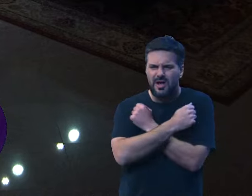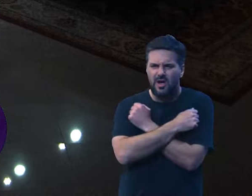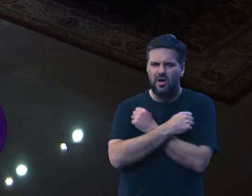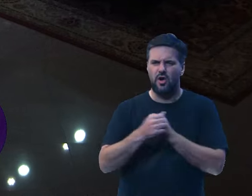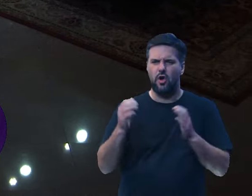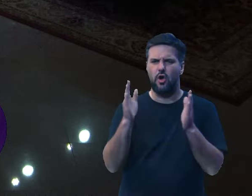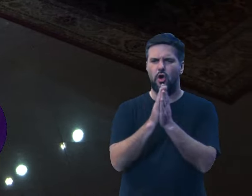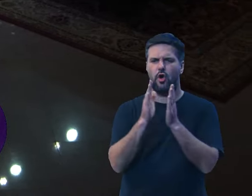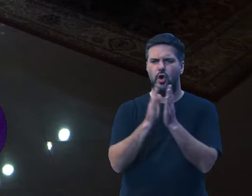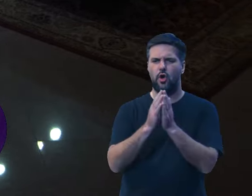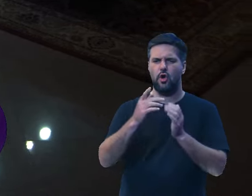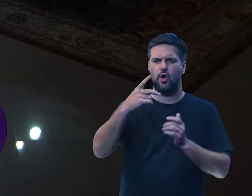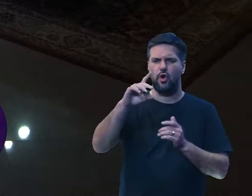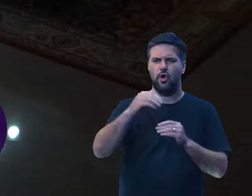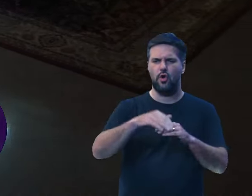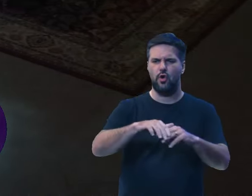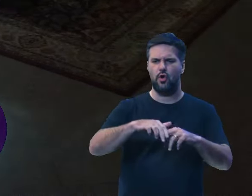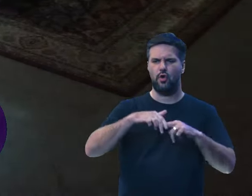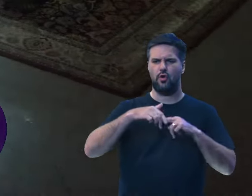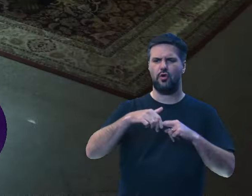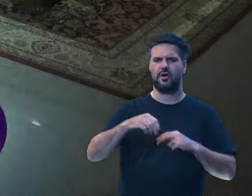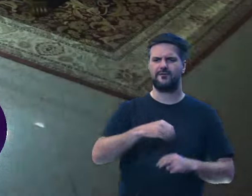orar por você. Venha para cá.